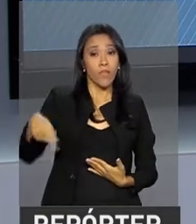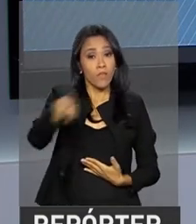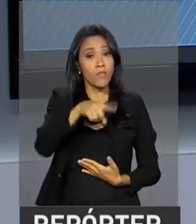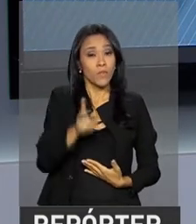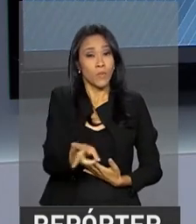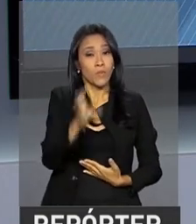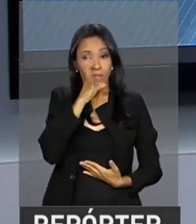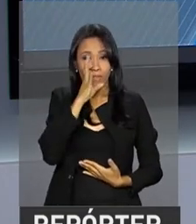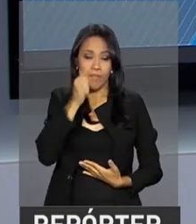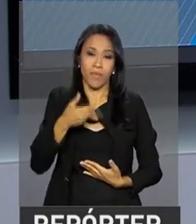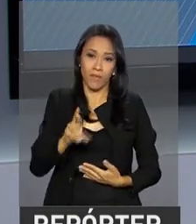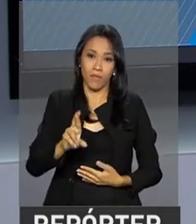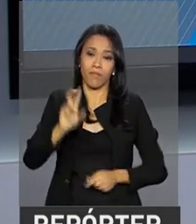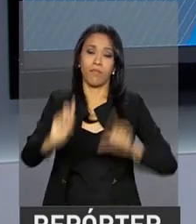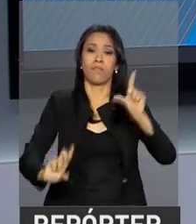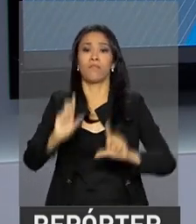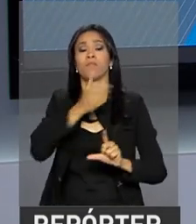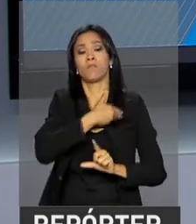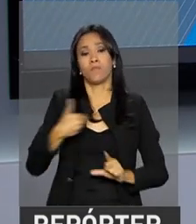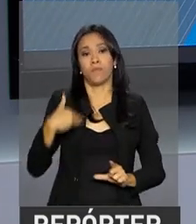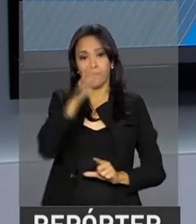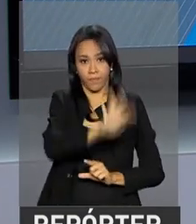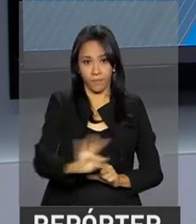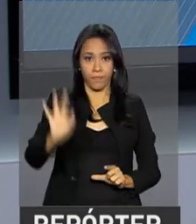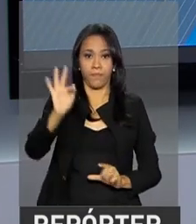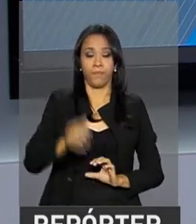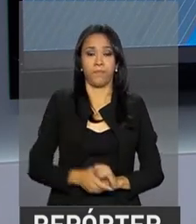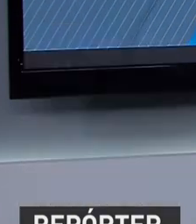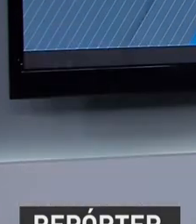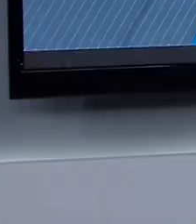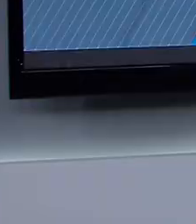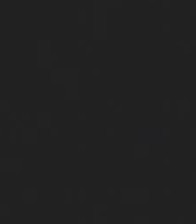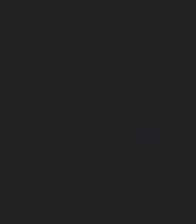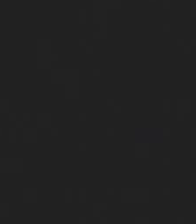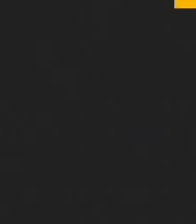continue com a gente na nbr a tv do governo federal